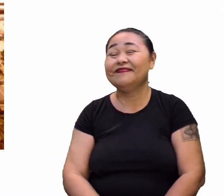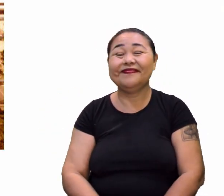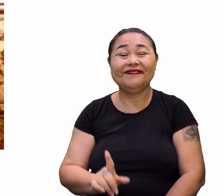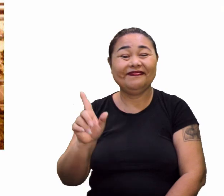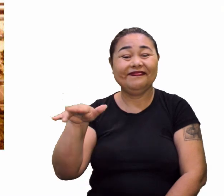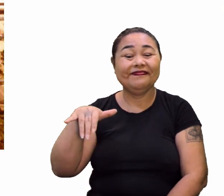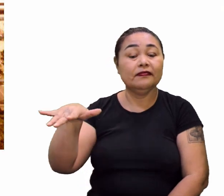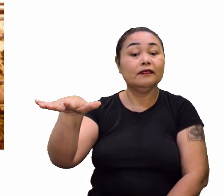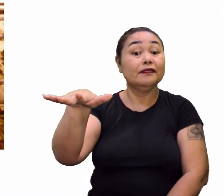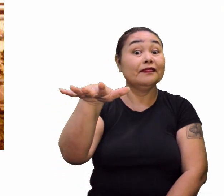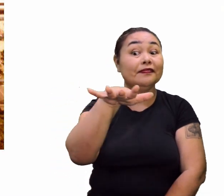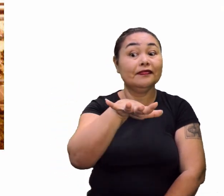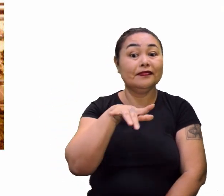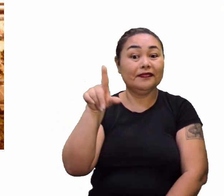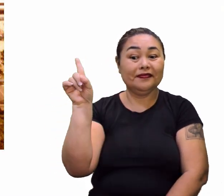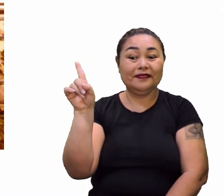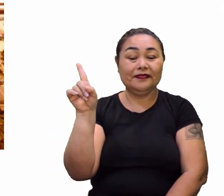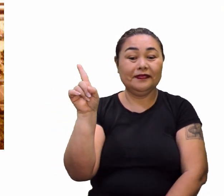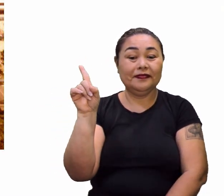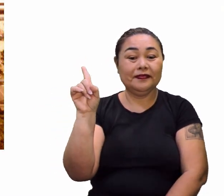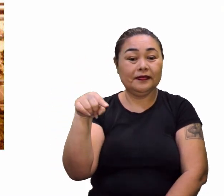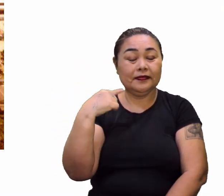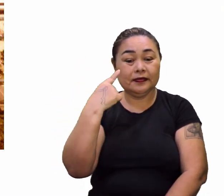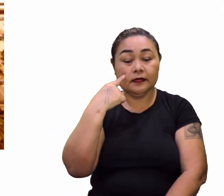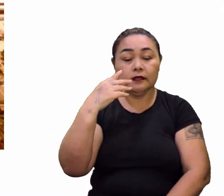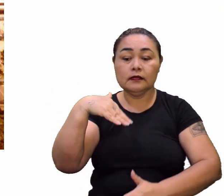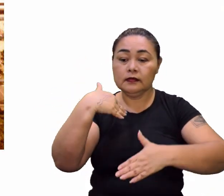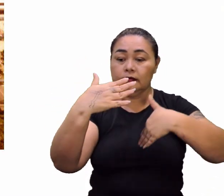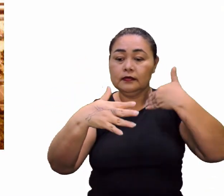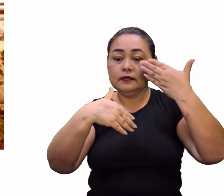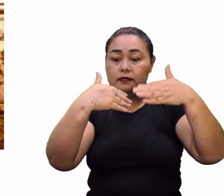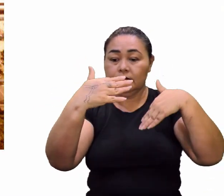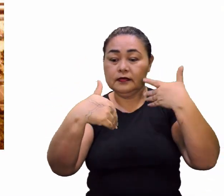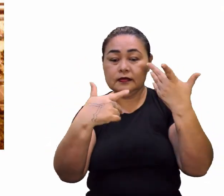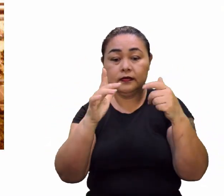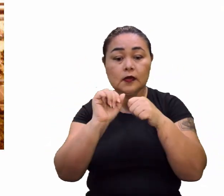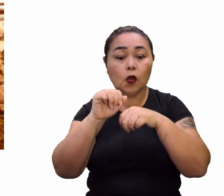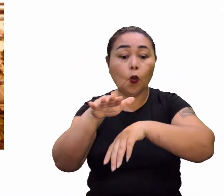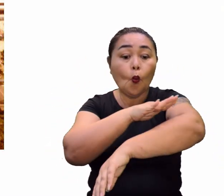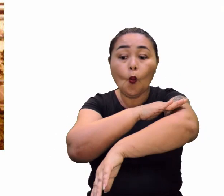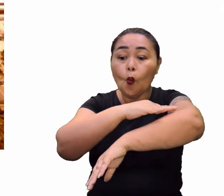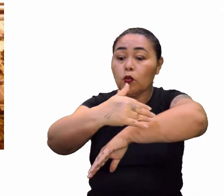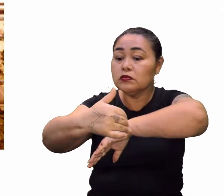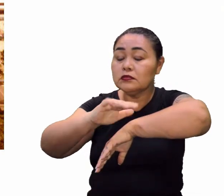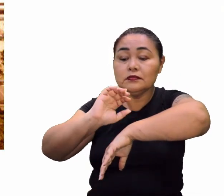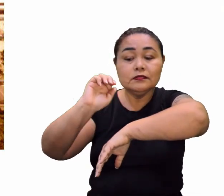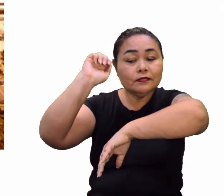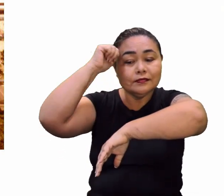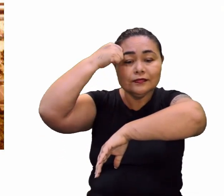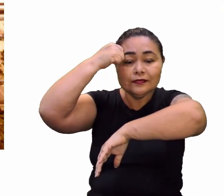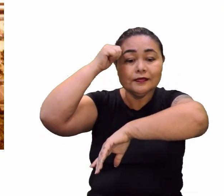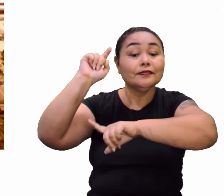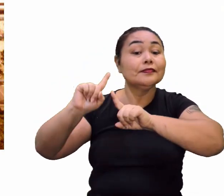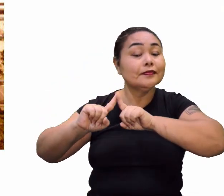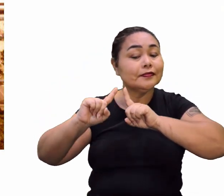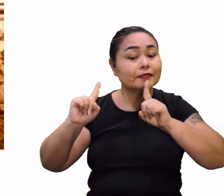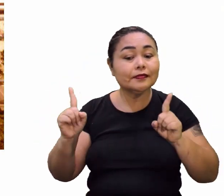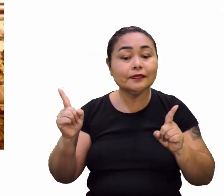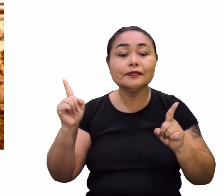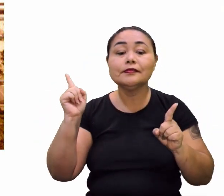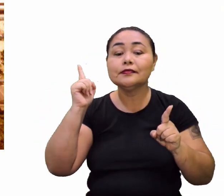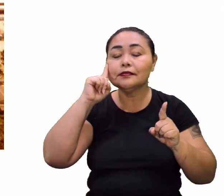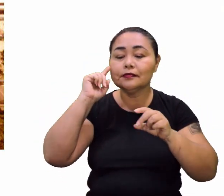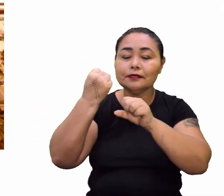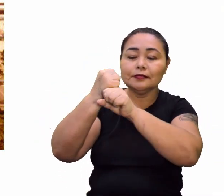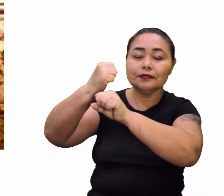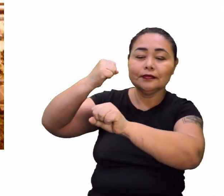observamos um espaço, né, professor Jorge? Uh-huh. Em pleno desenvolvimento. Nenhum asfalto. Nenhum asfalto, mas a gente já consegue ver a